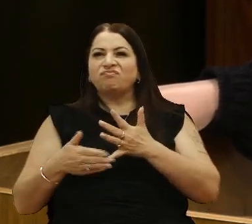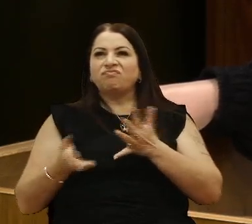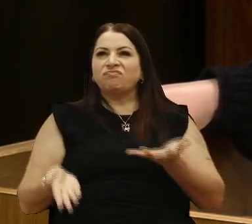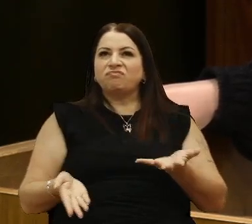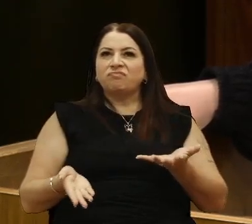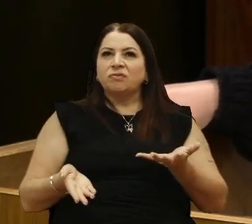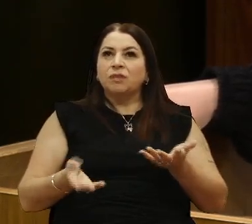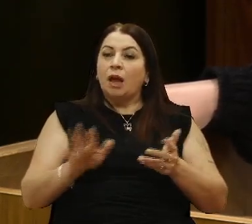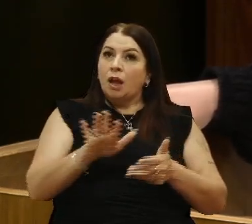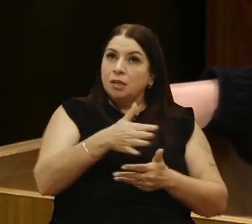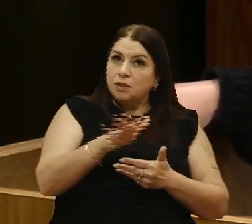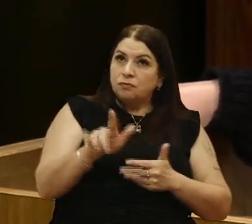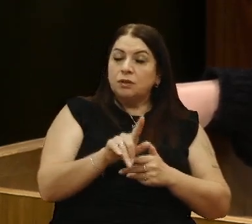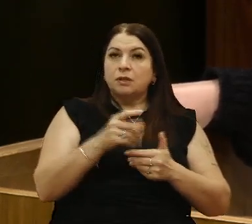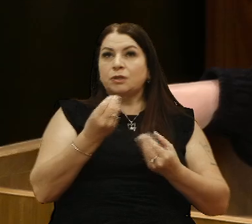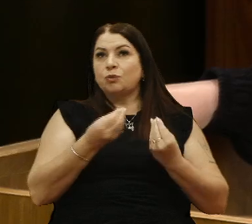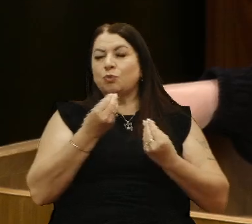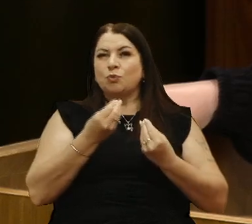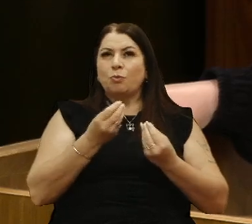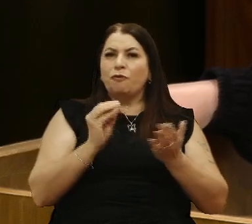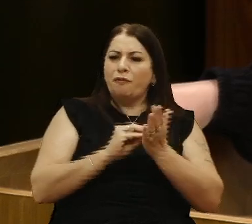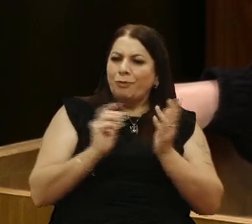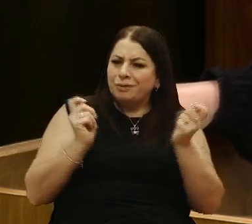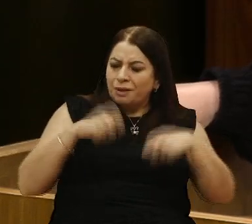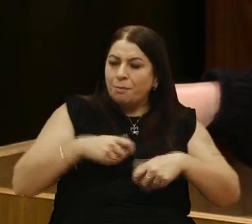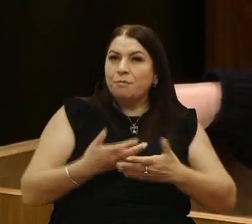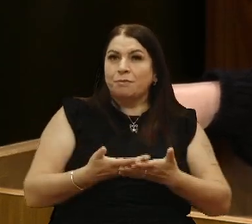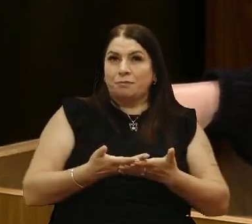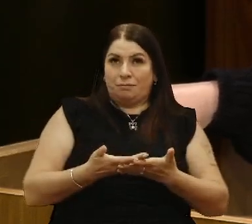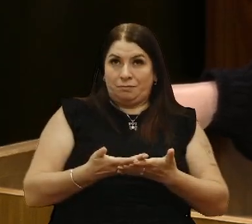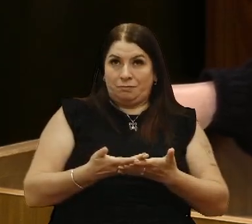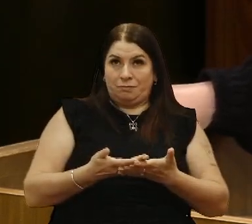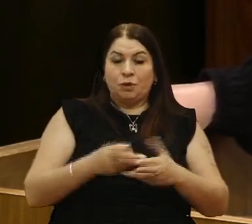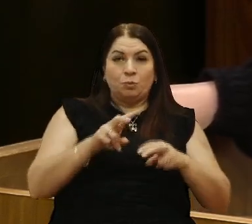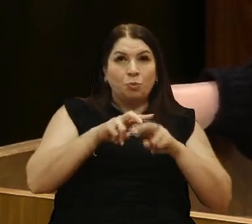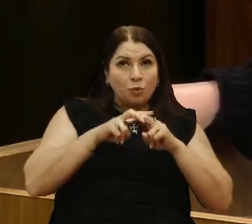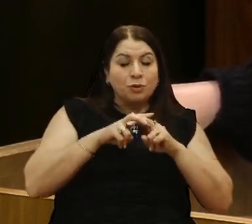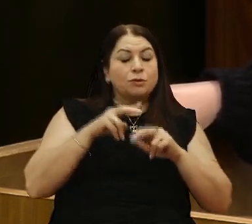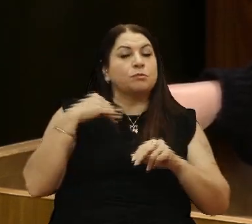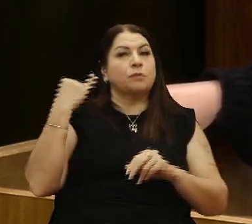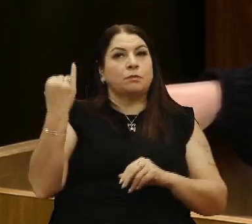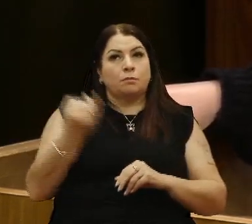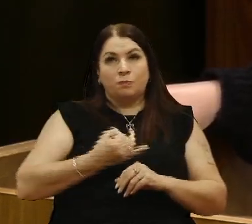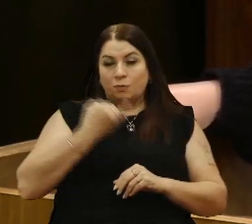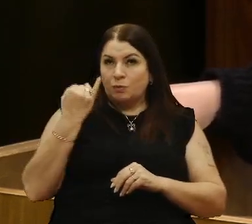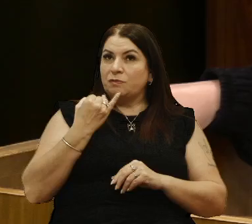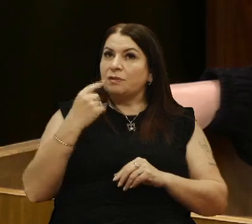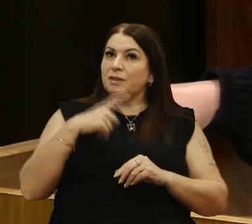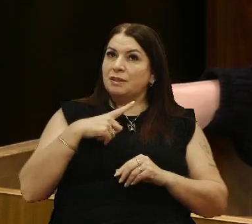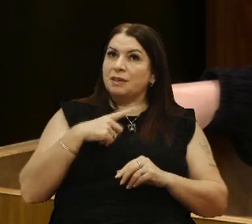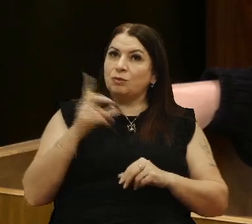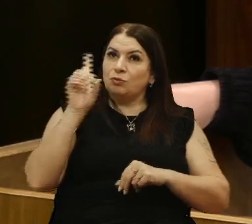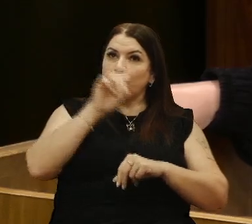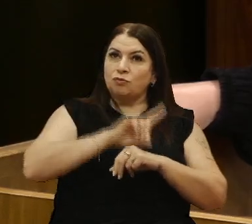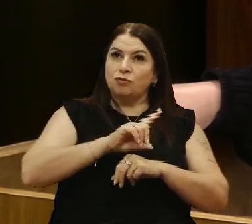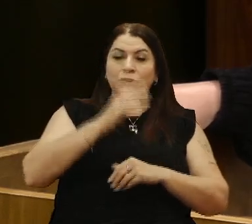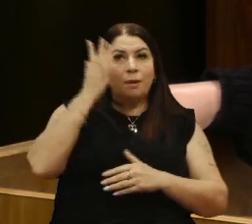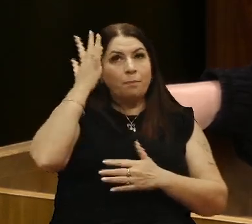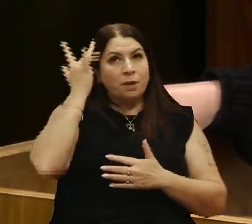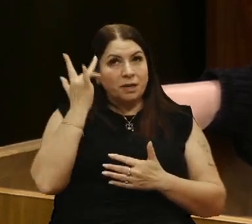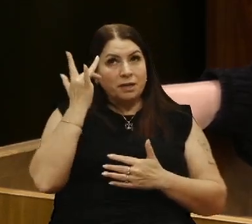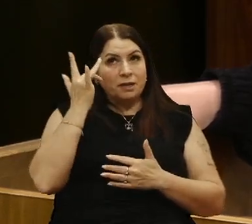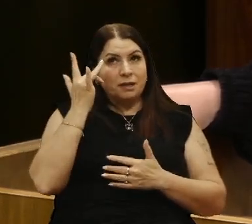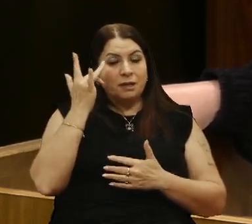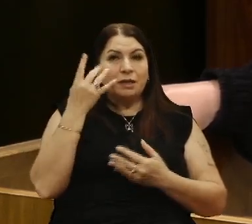ainda, muitas vezes, como incapaz. Por isso que é tão importante nós termos a data de amanhã,